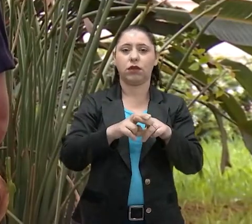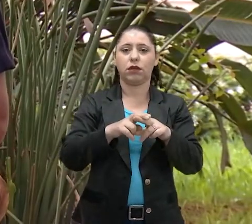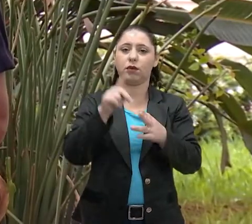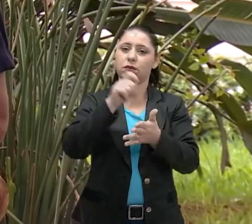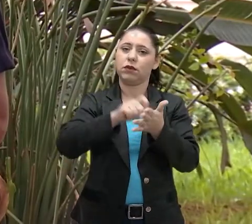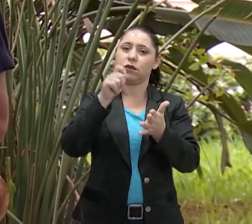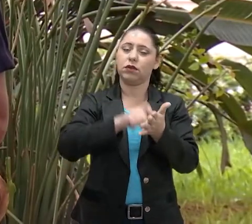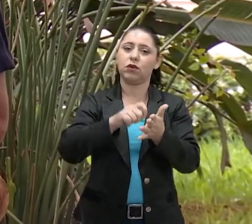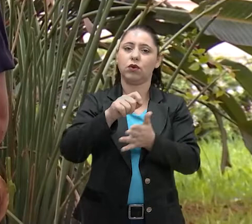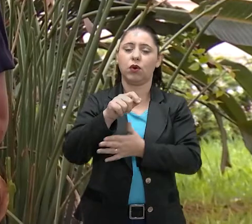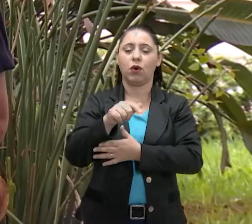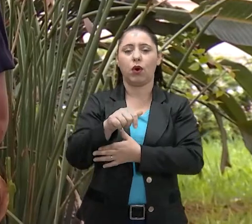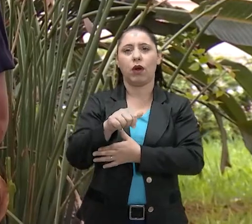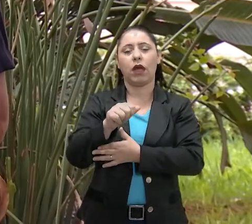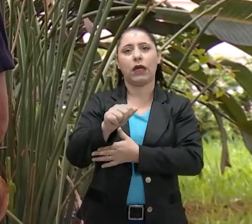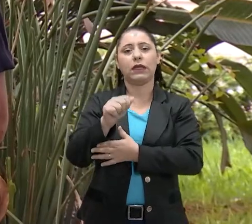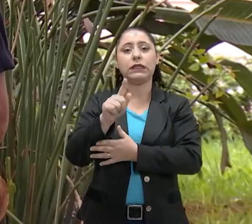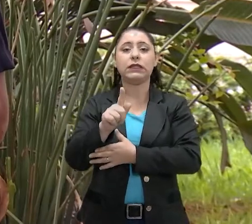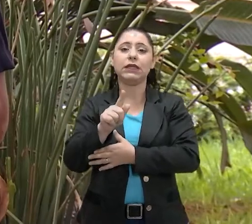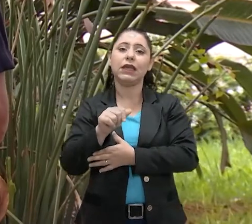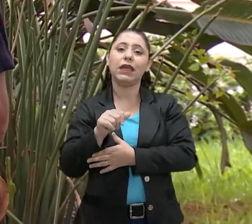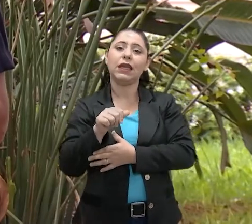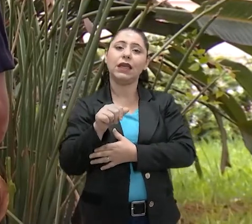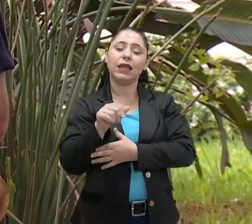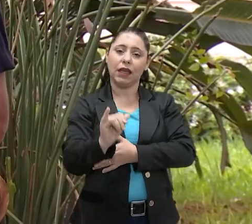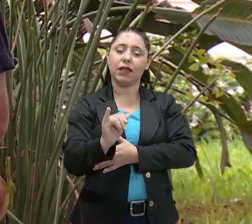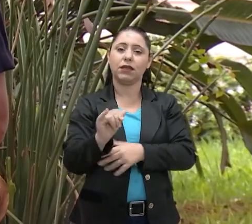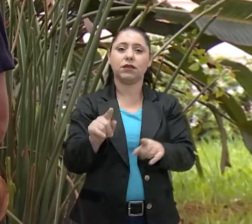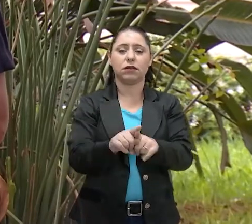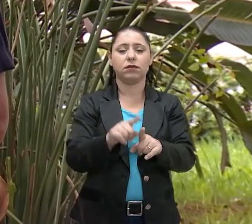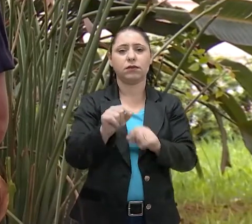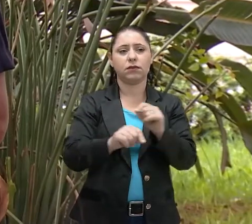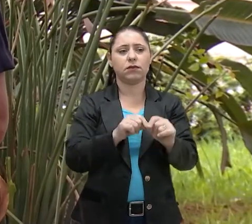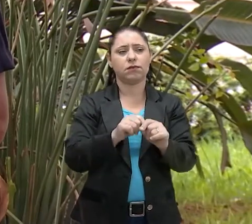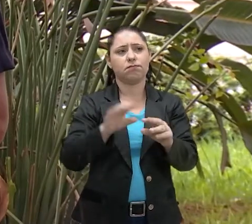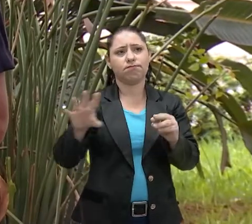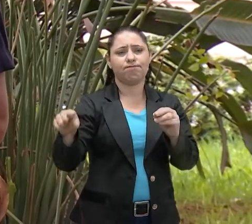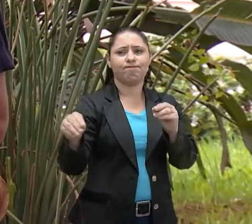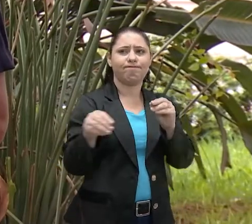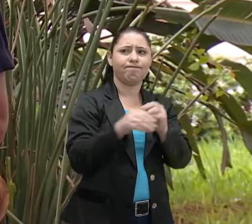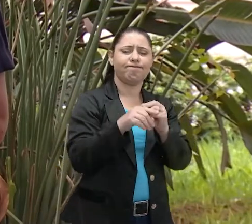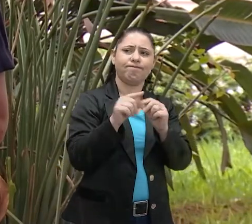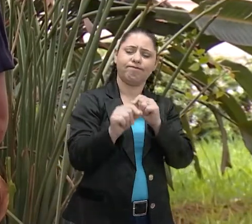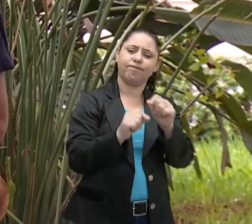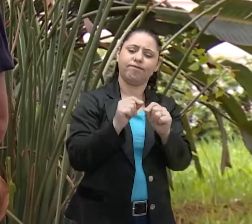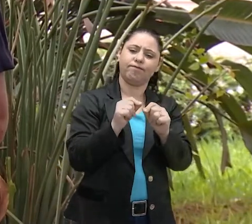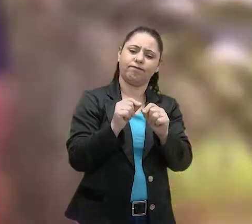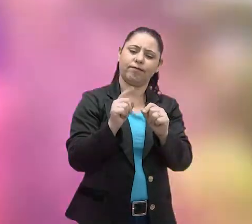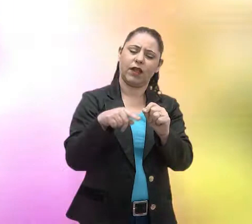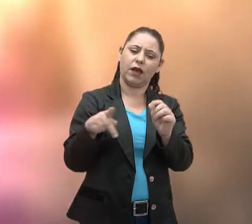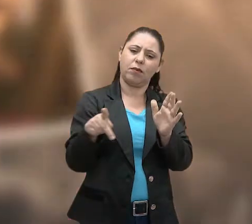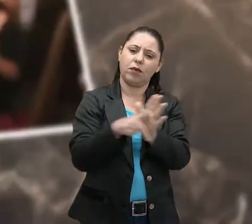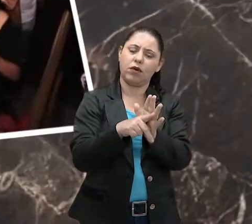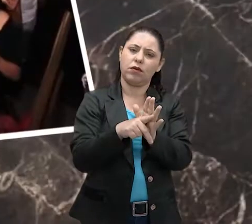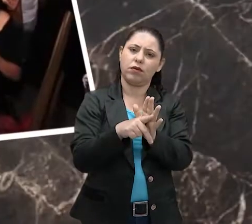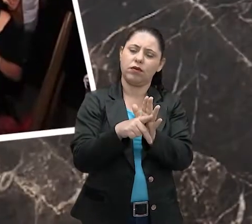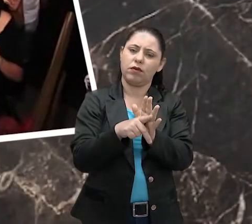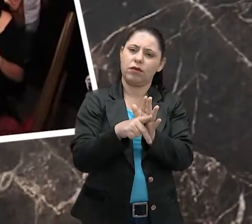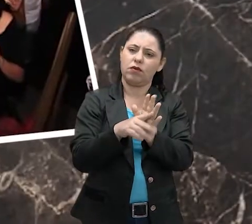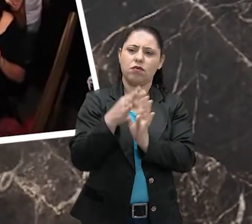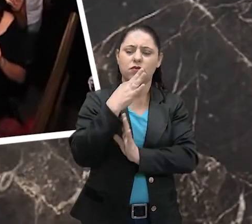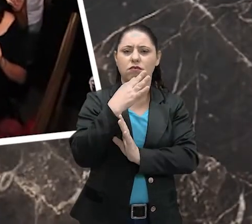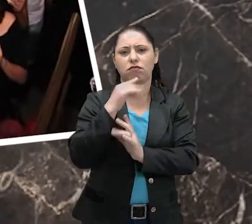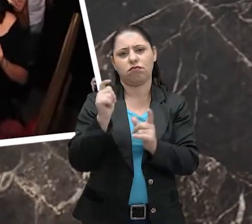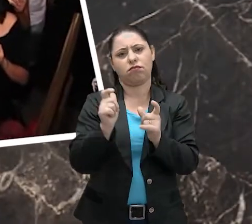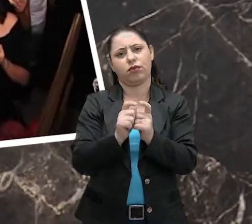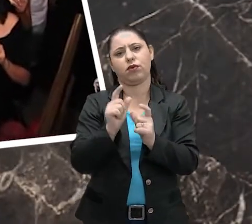escritor gay, eu vi a necessidade de fazer uma antologia também que unisse esses autores, que a gente tem